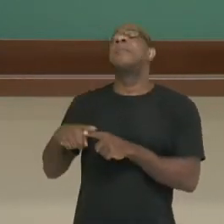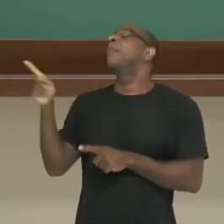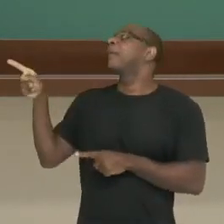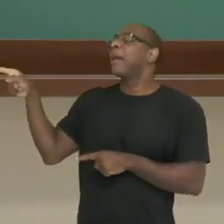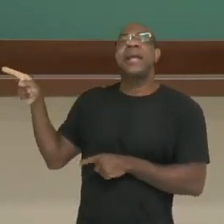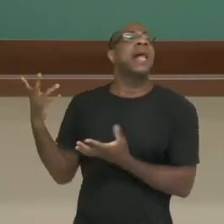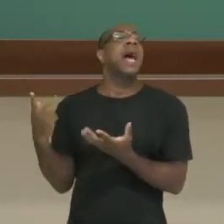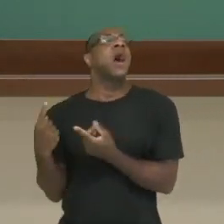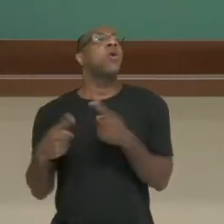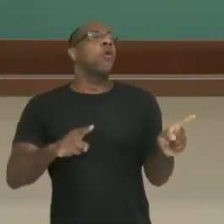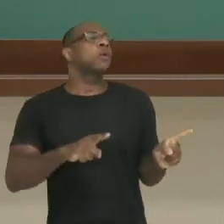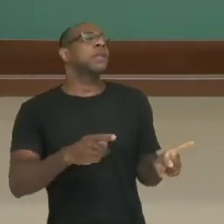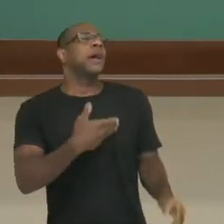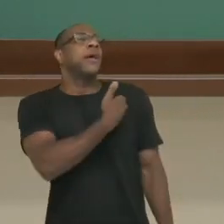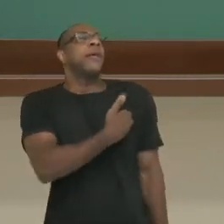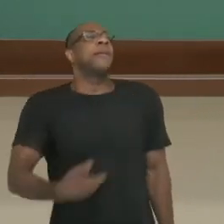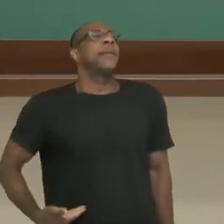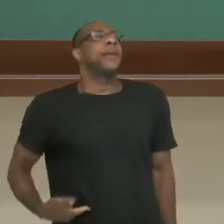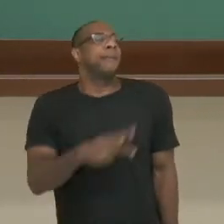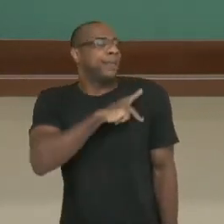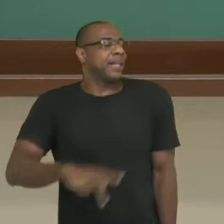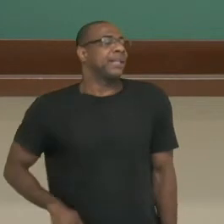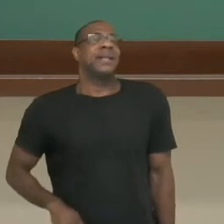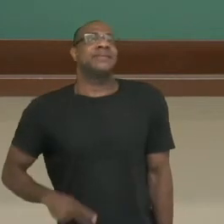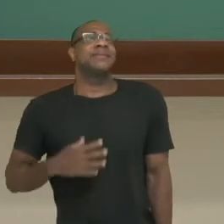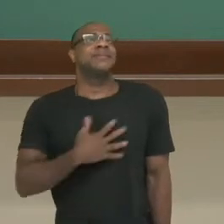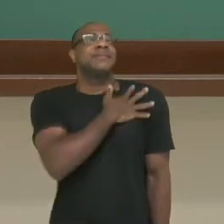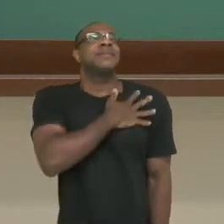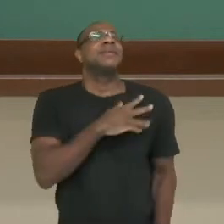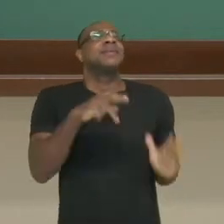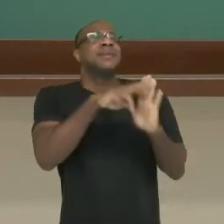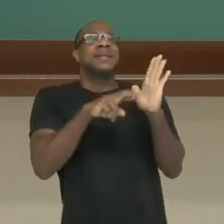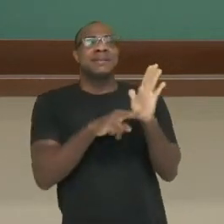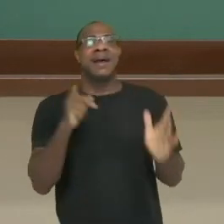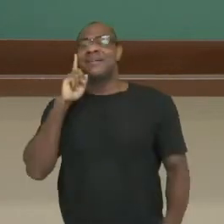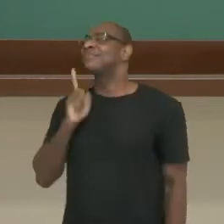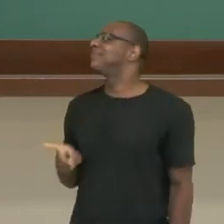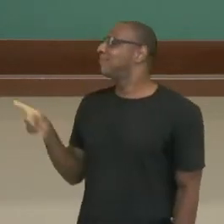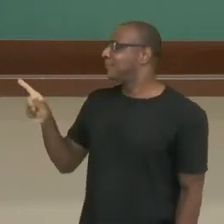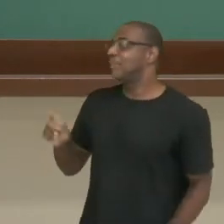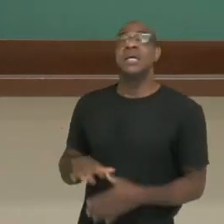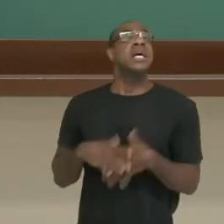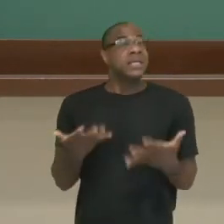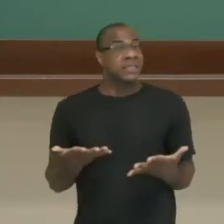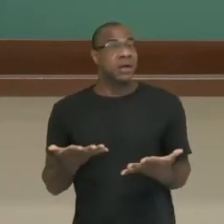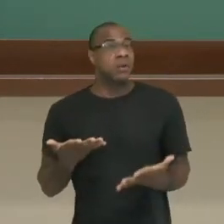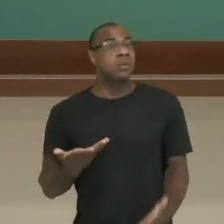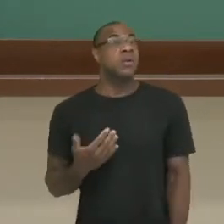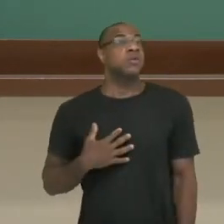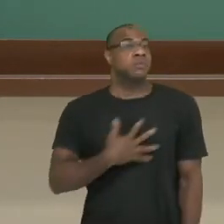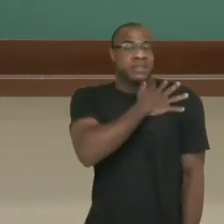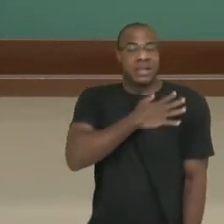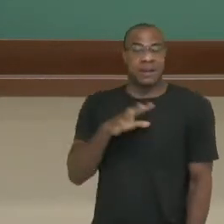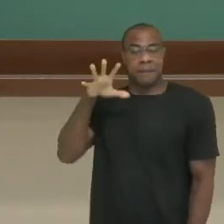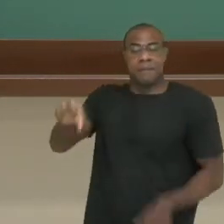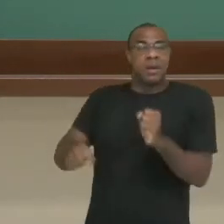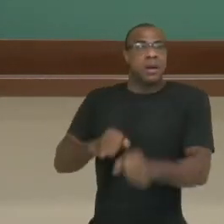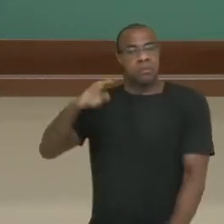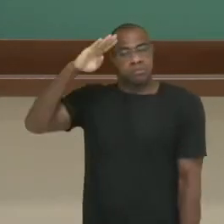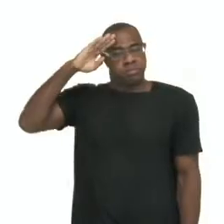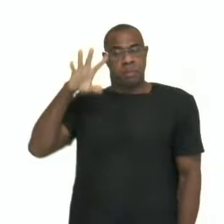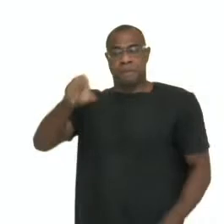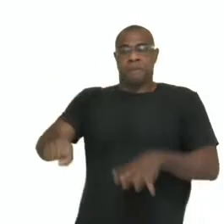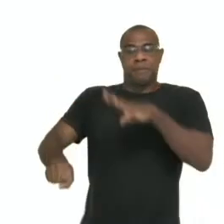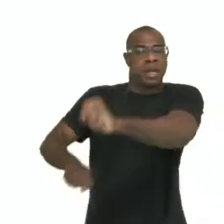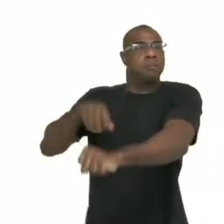para obter informações, delações desses subversivos, inimigos do governo. Aliás, a imagem mostra para você